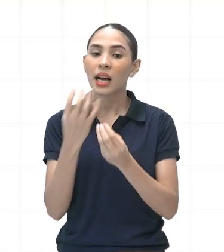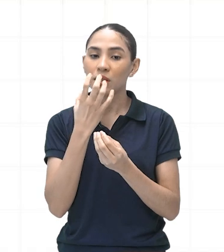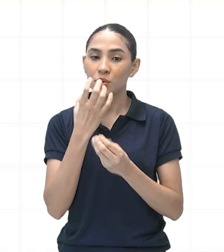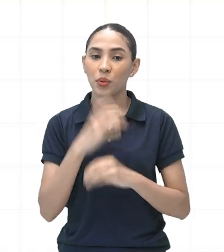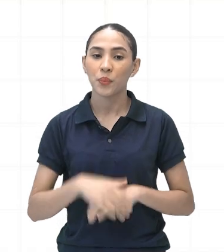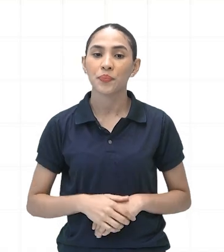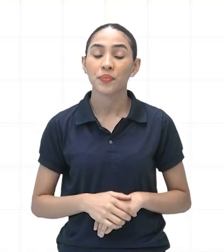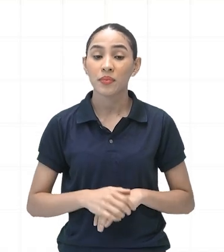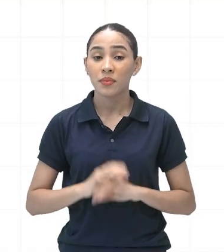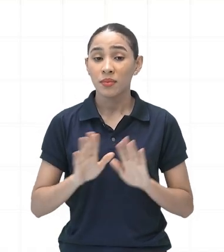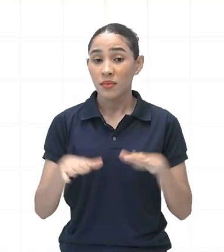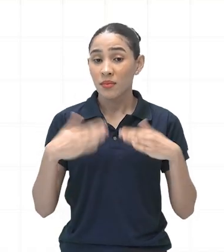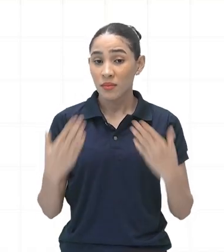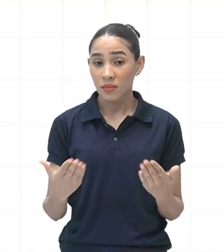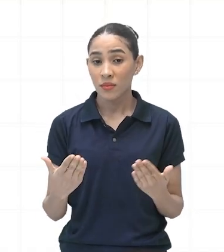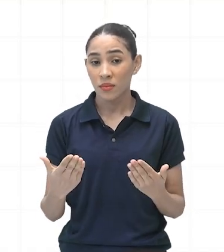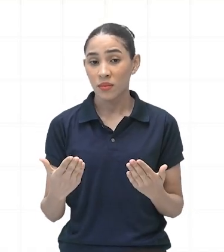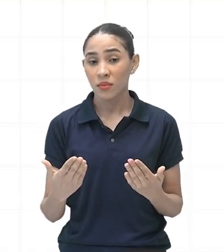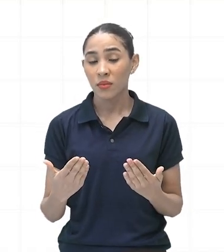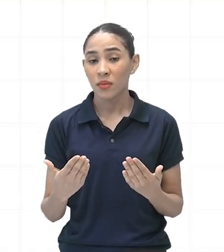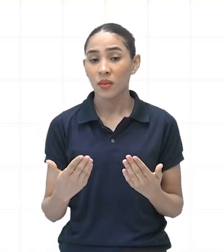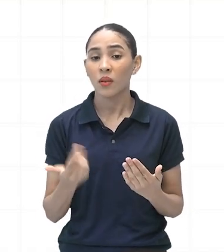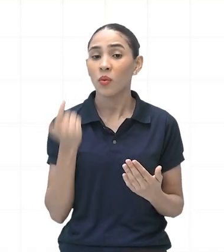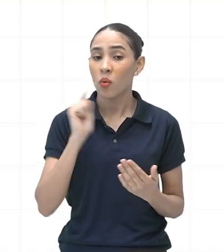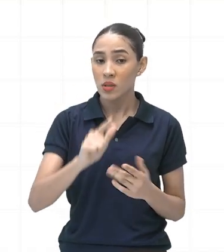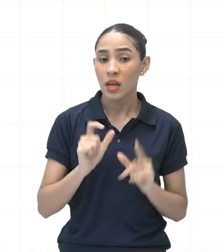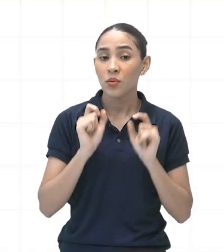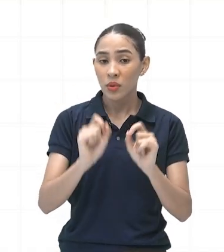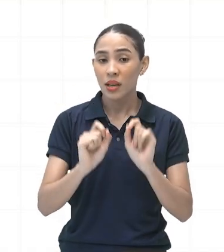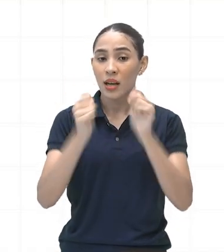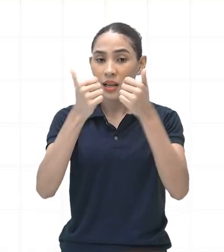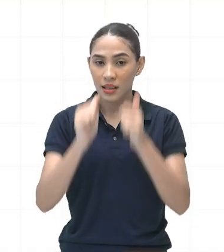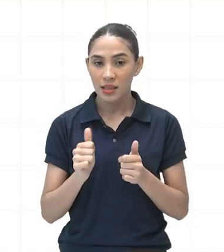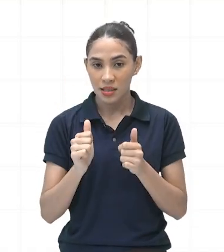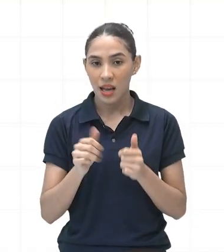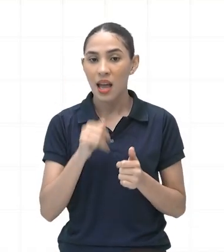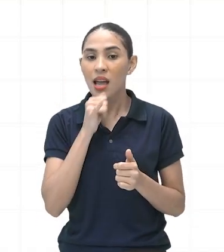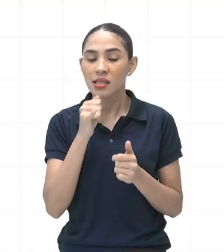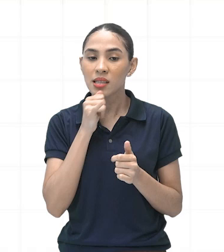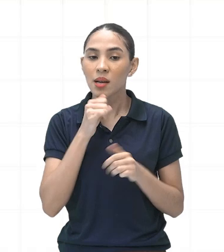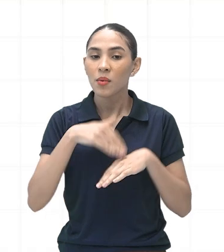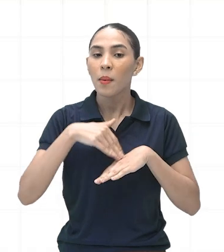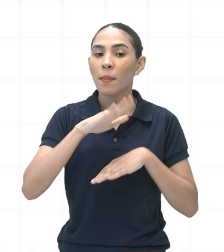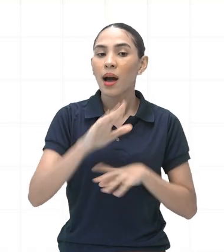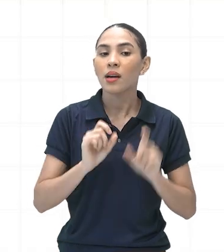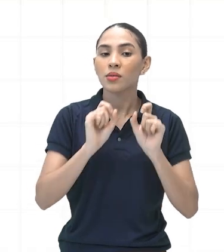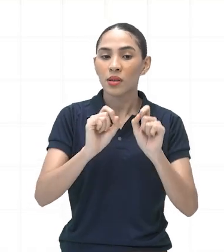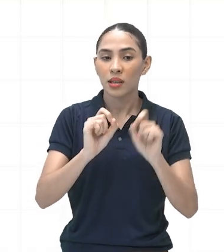cachorrinho? Bom, a gente consegue analisar que quanto